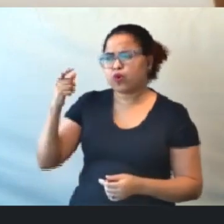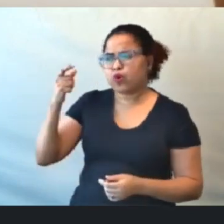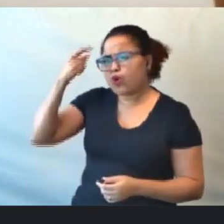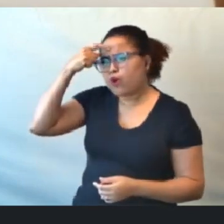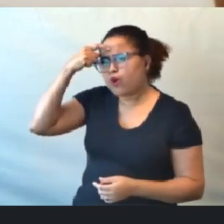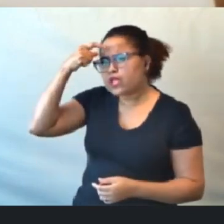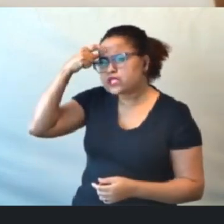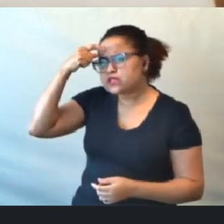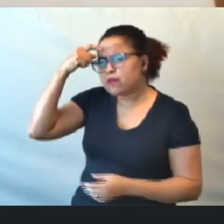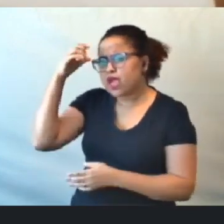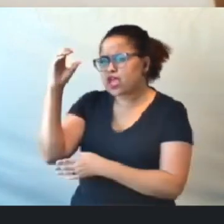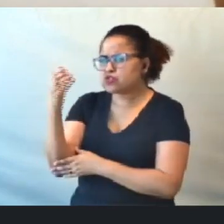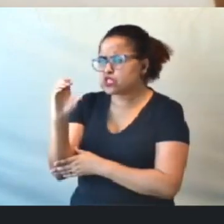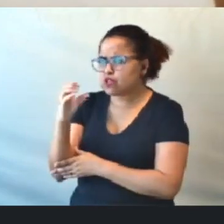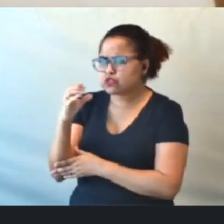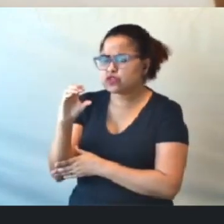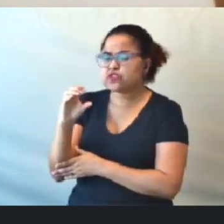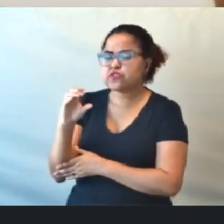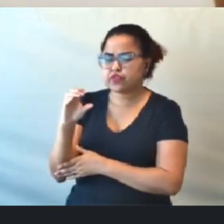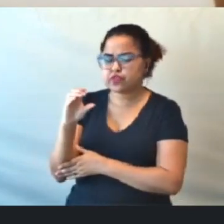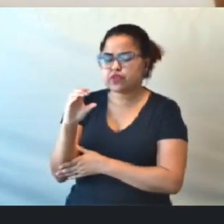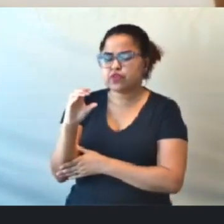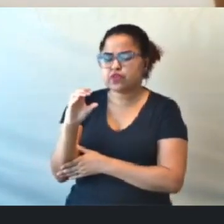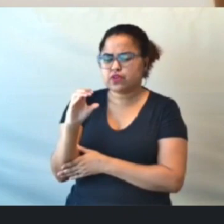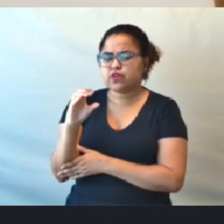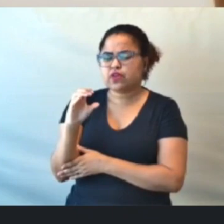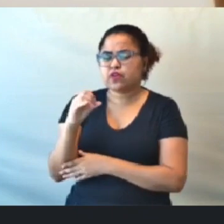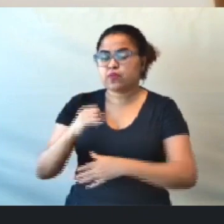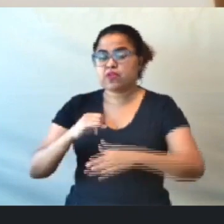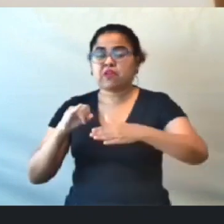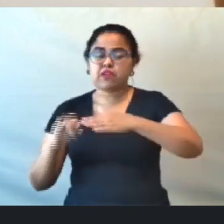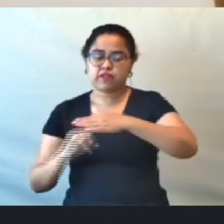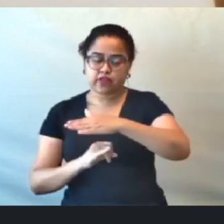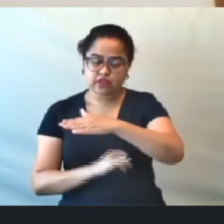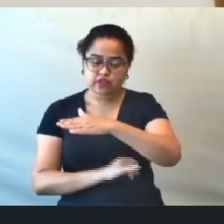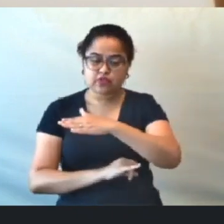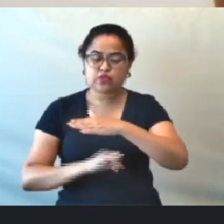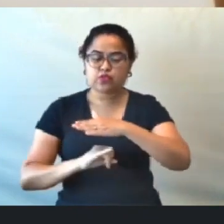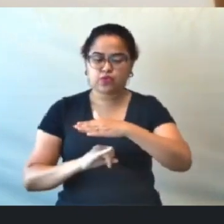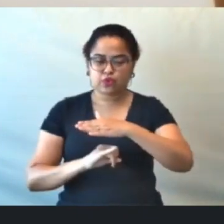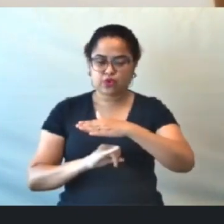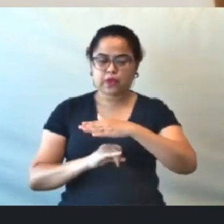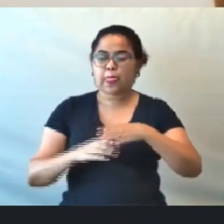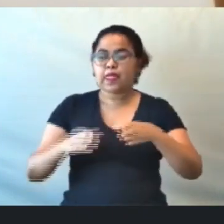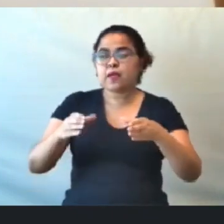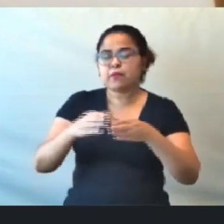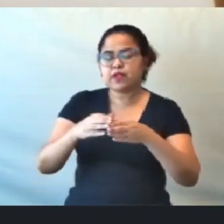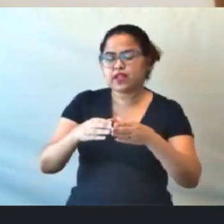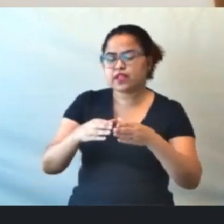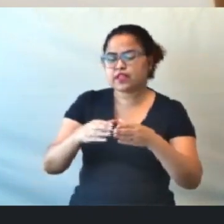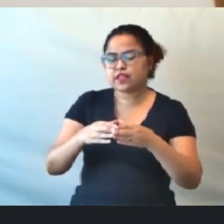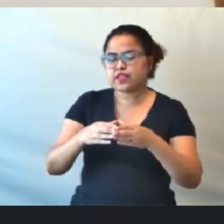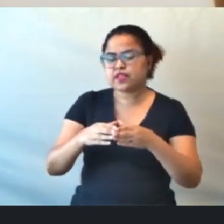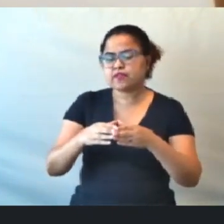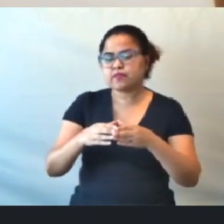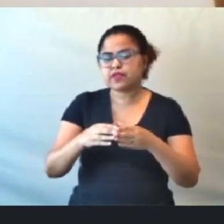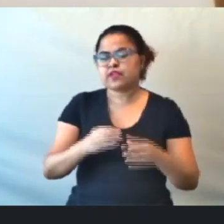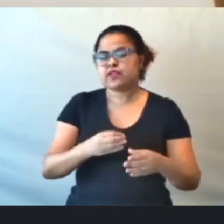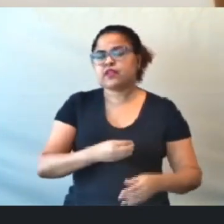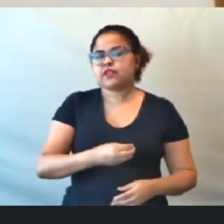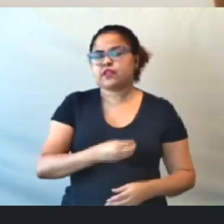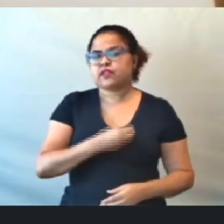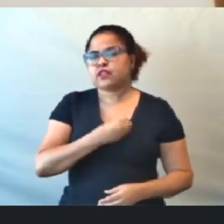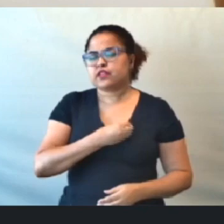pela infraestrutura, né? Pela equipe existente. Então, ela pode apoiar ou, às